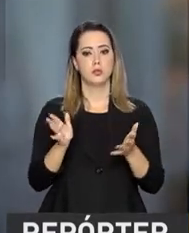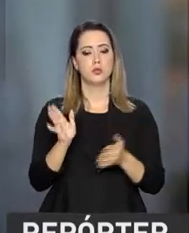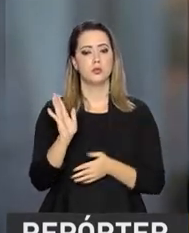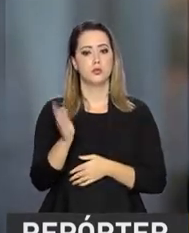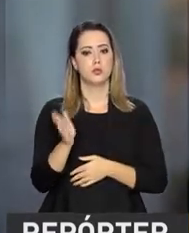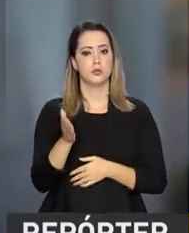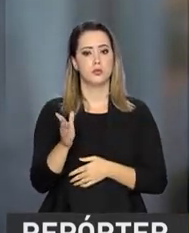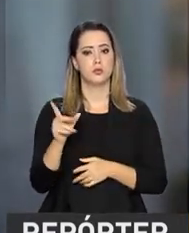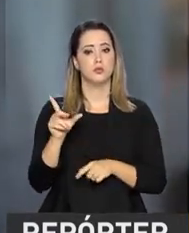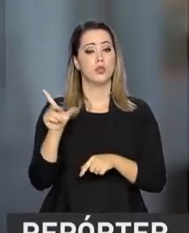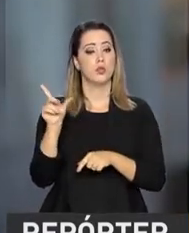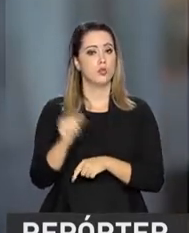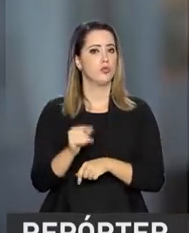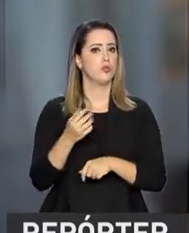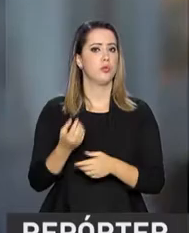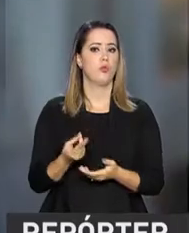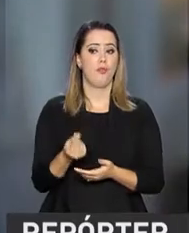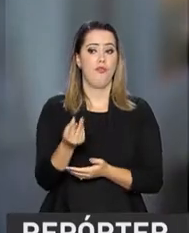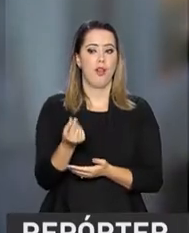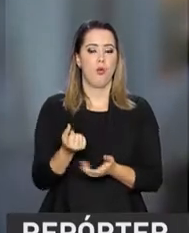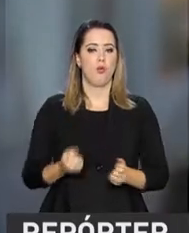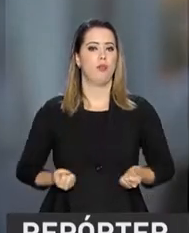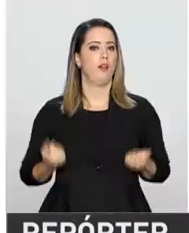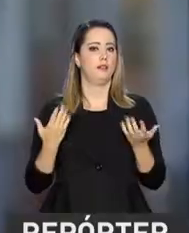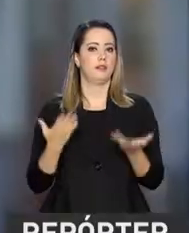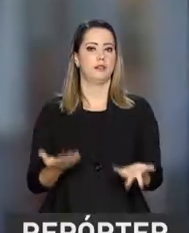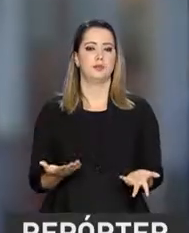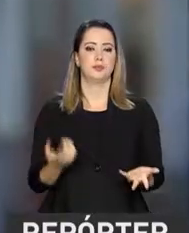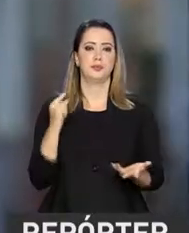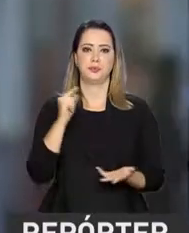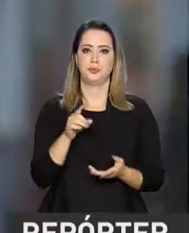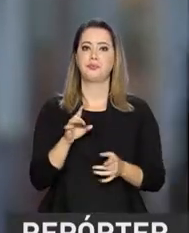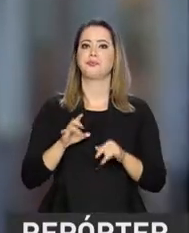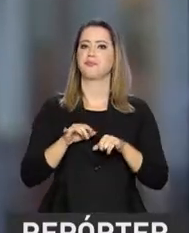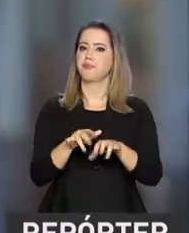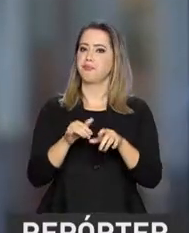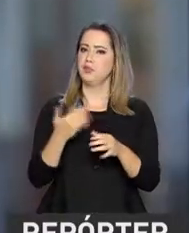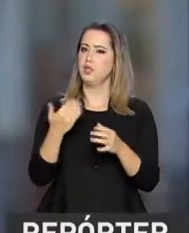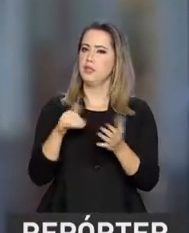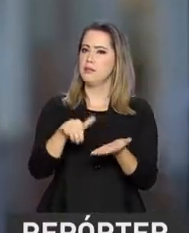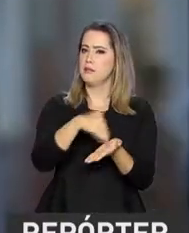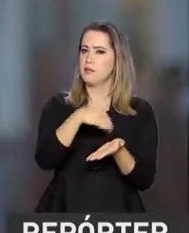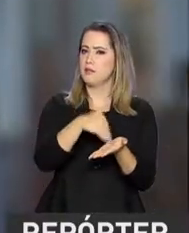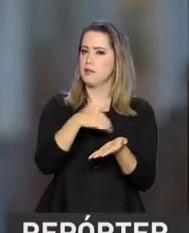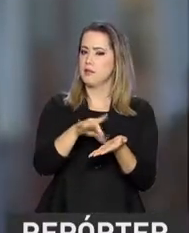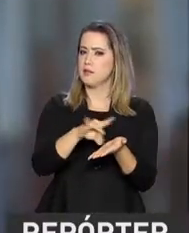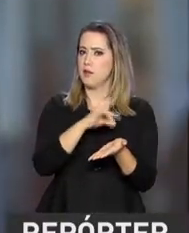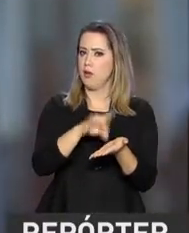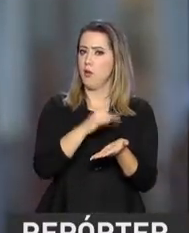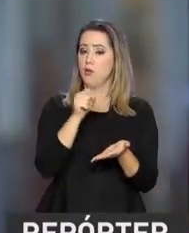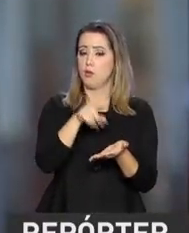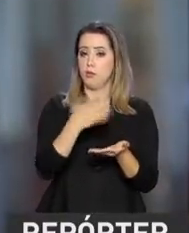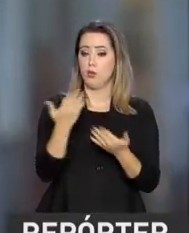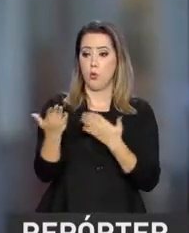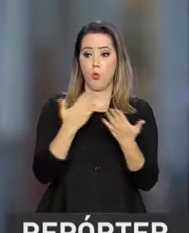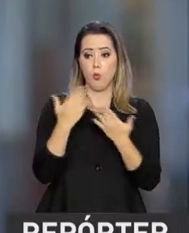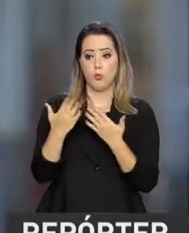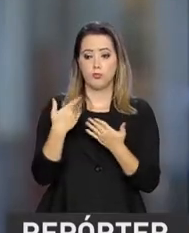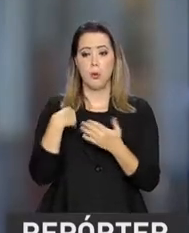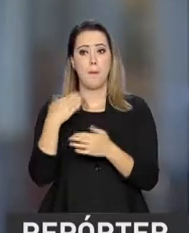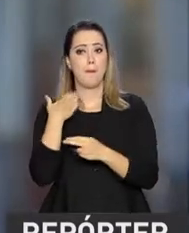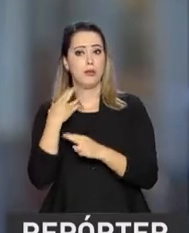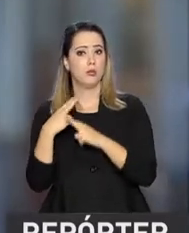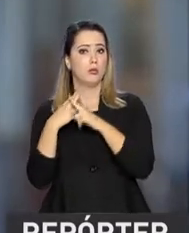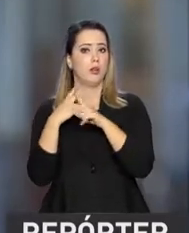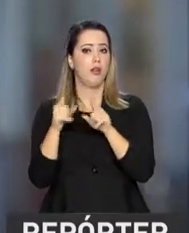é reduzir os custos também da cdc e processamento esse cadastro você tem aqui ele vai ser confrontado com os cadastros que tem na caixa que você